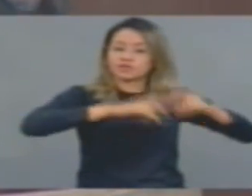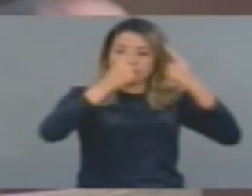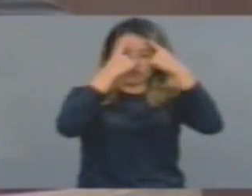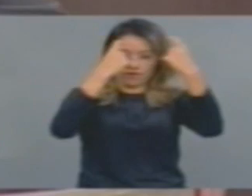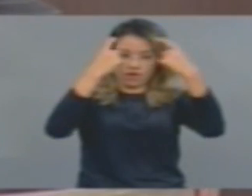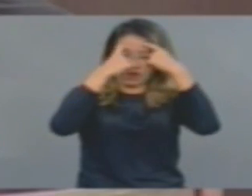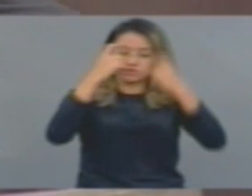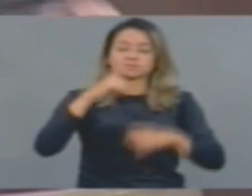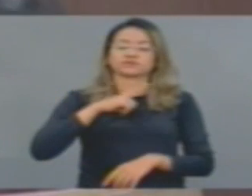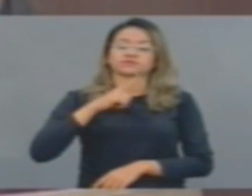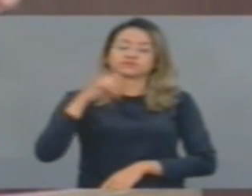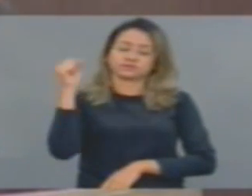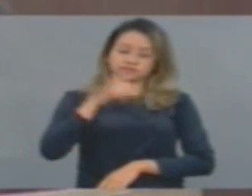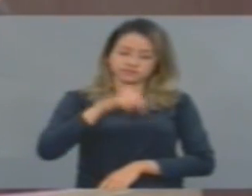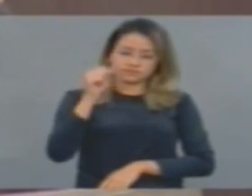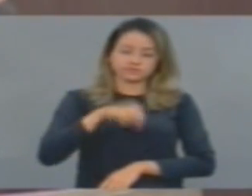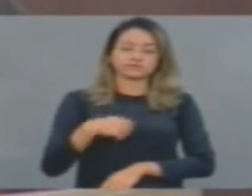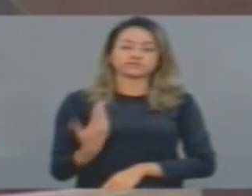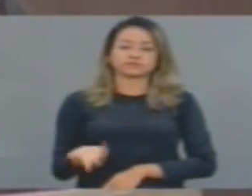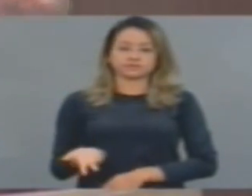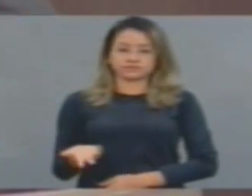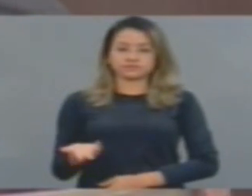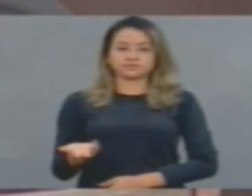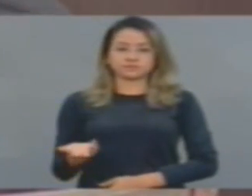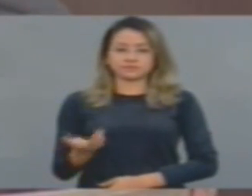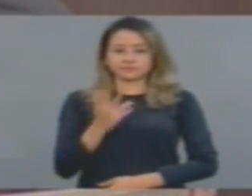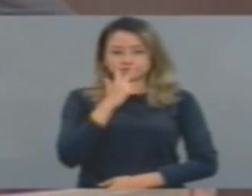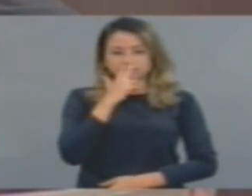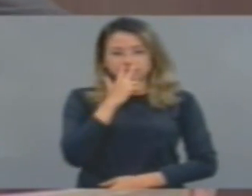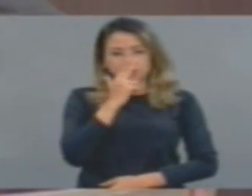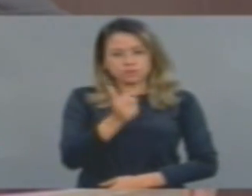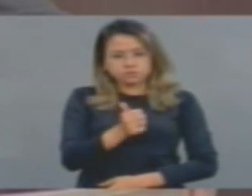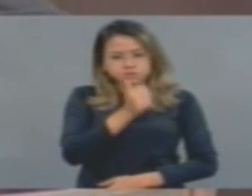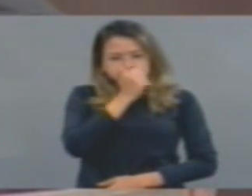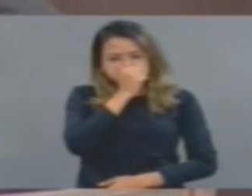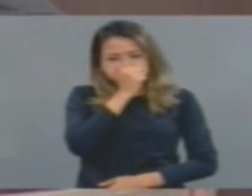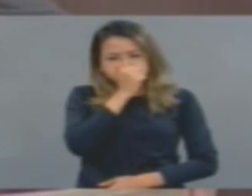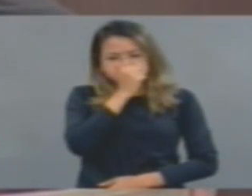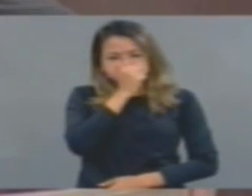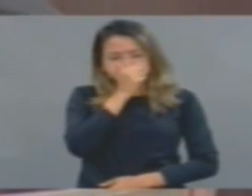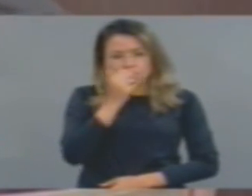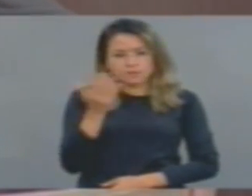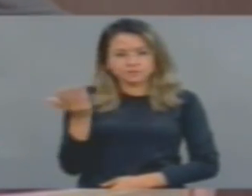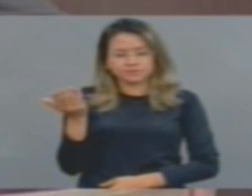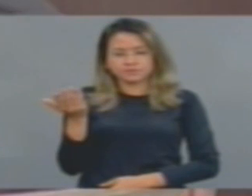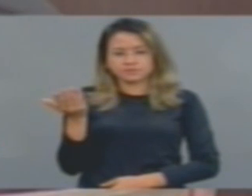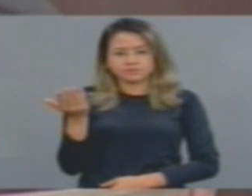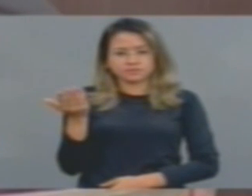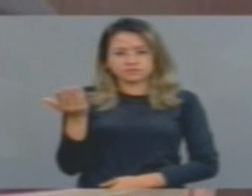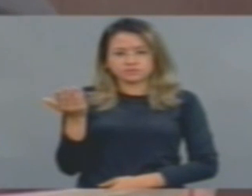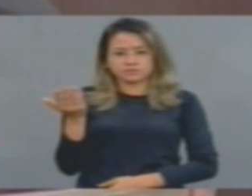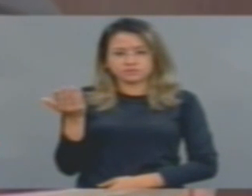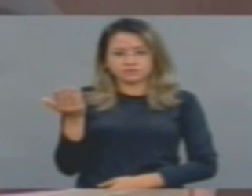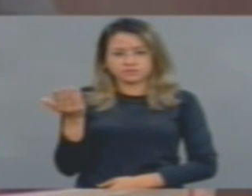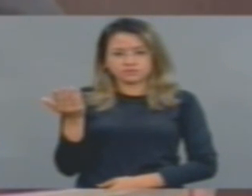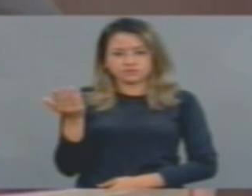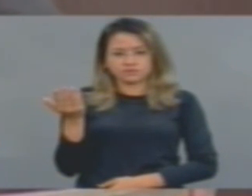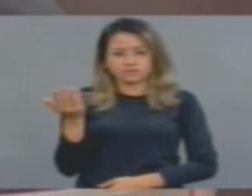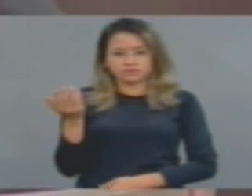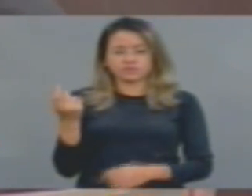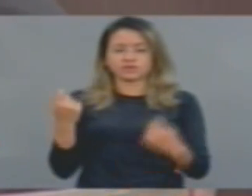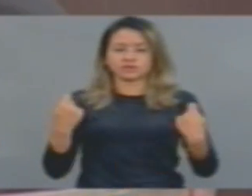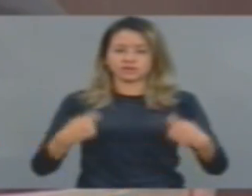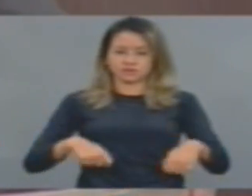Porque isso, não, além de superlotado, é ineficiente para fazer o que deve fazer,